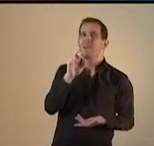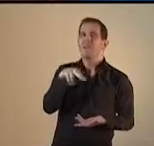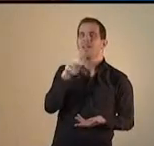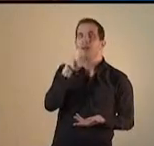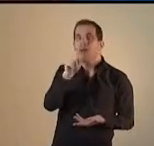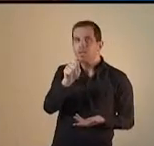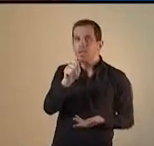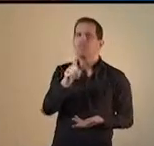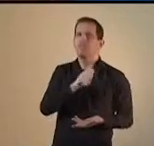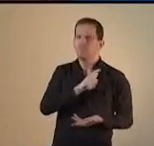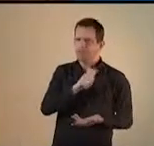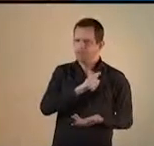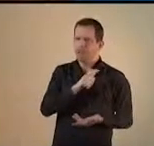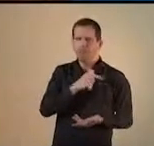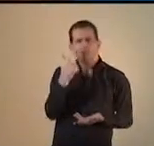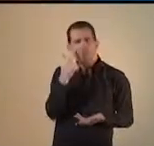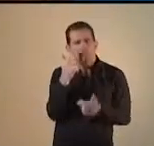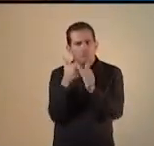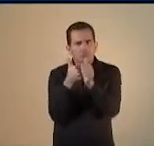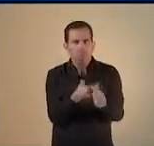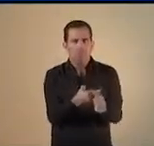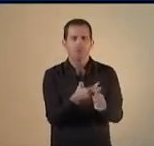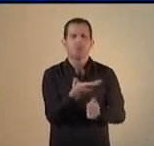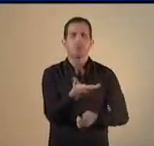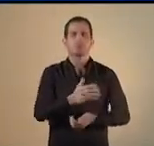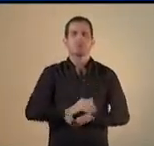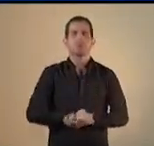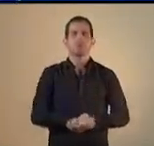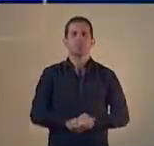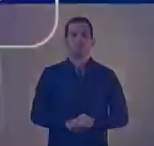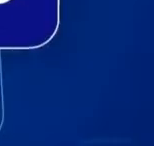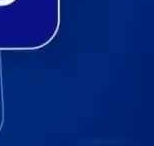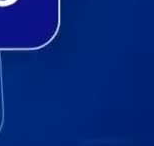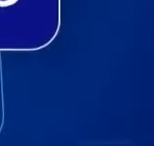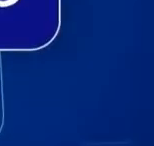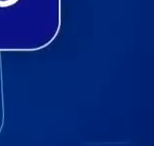hoje, Espaço Cidadão. Vamos acompanhar.